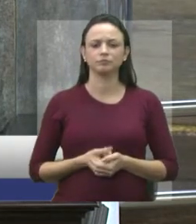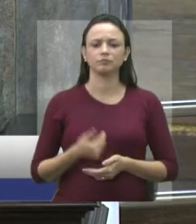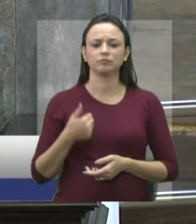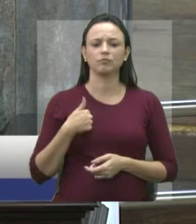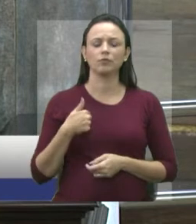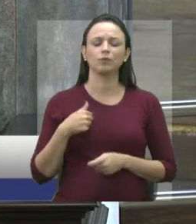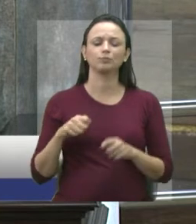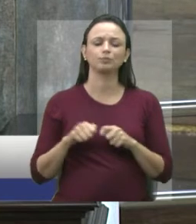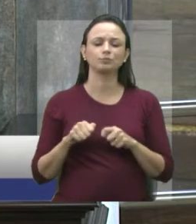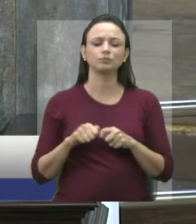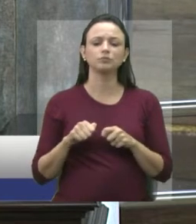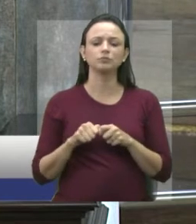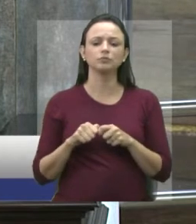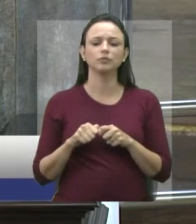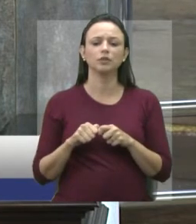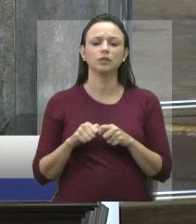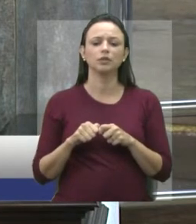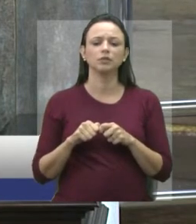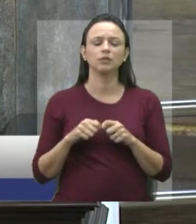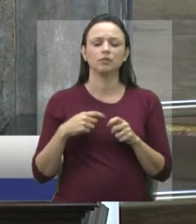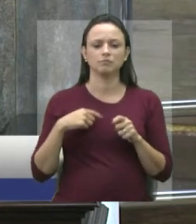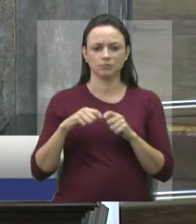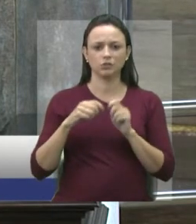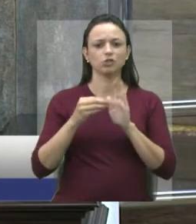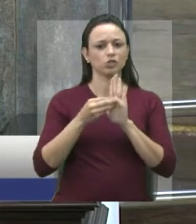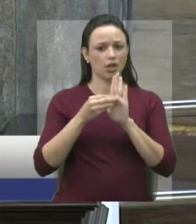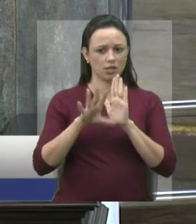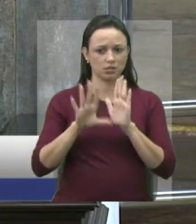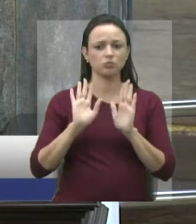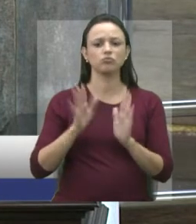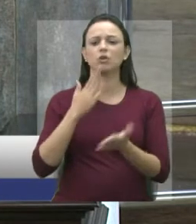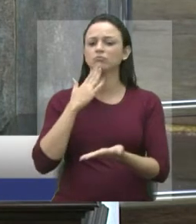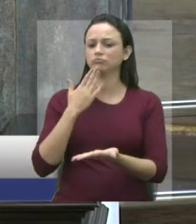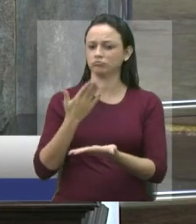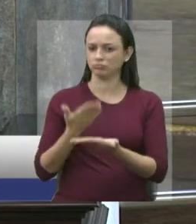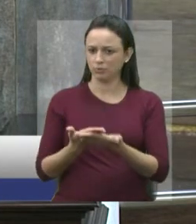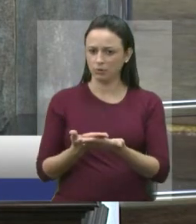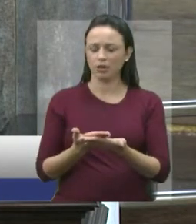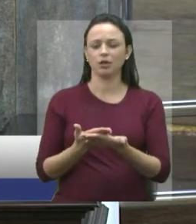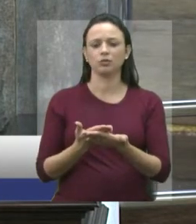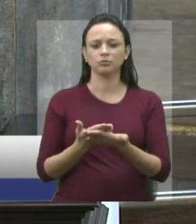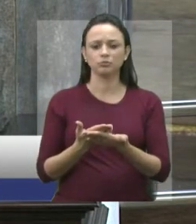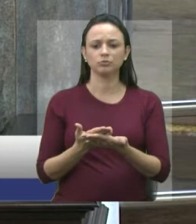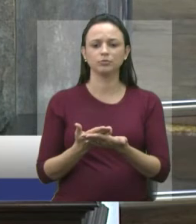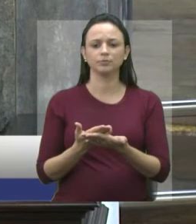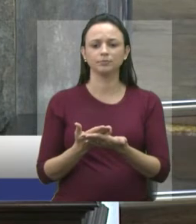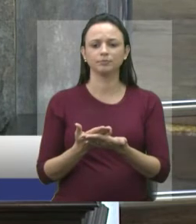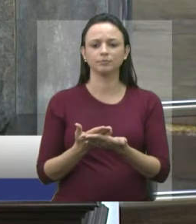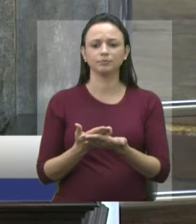aí a indicação, já fiz requerimento, inclusive